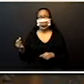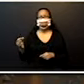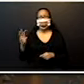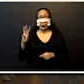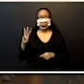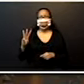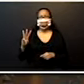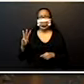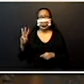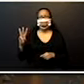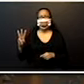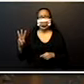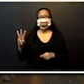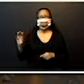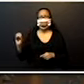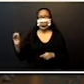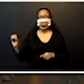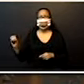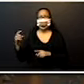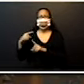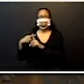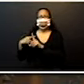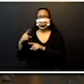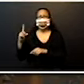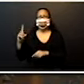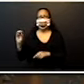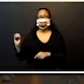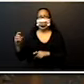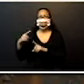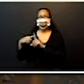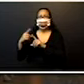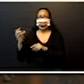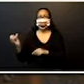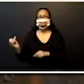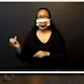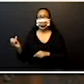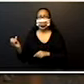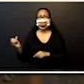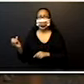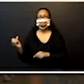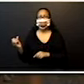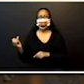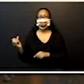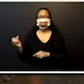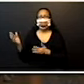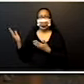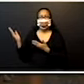3.300 mais 10 mais 6.